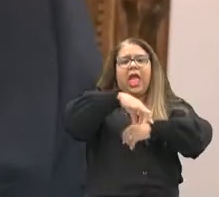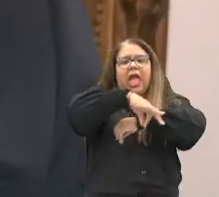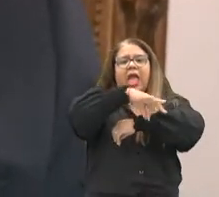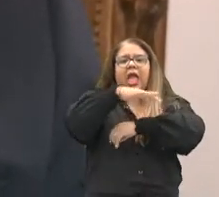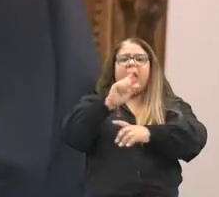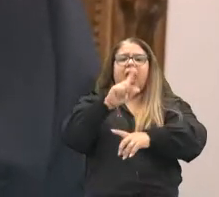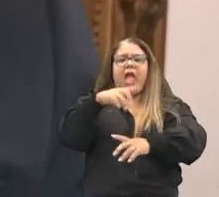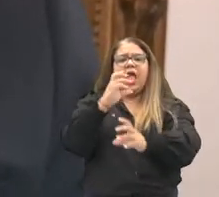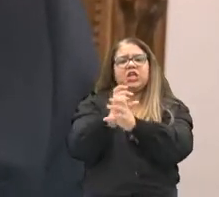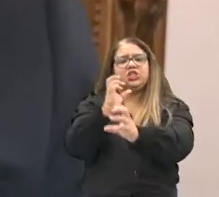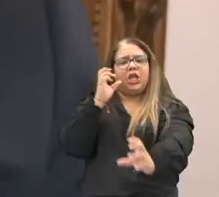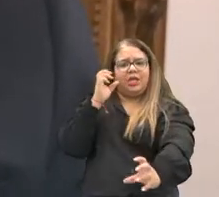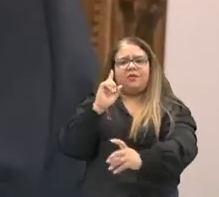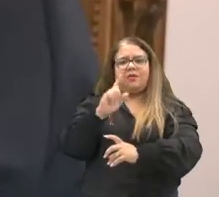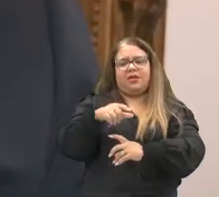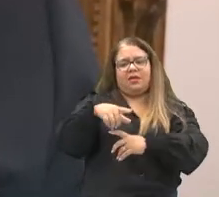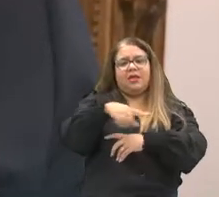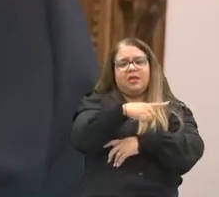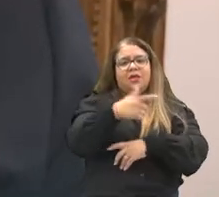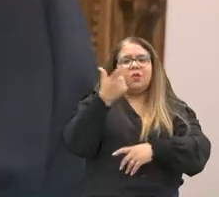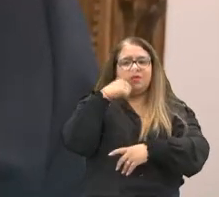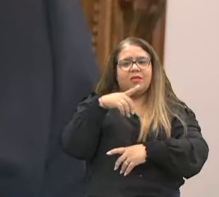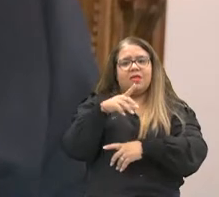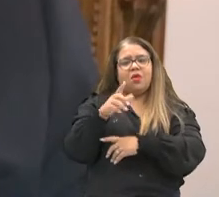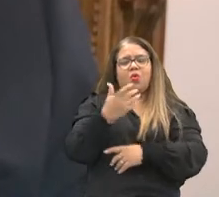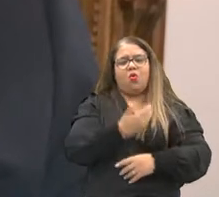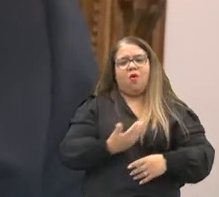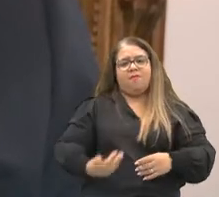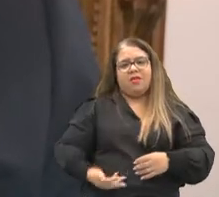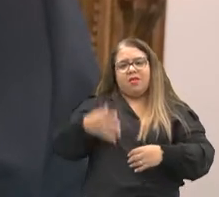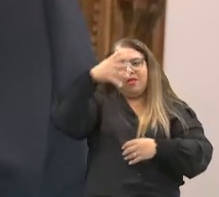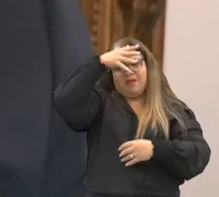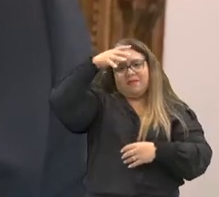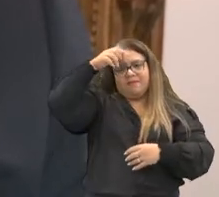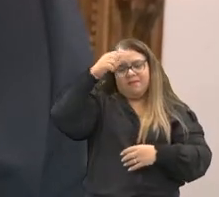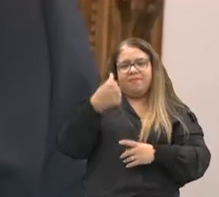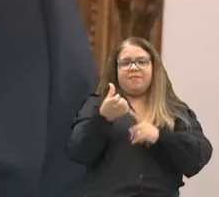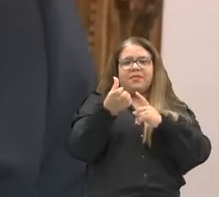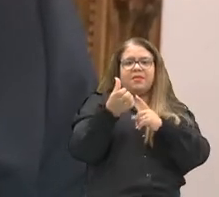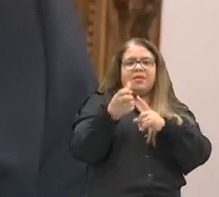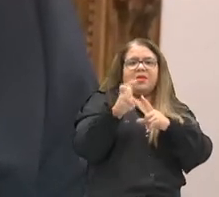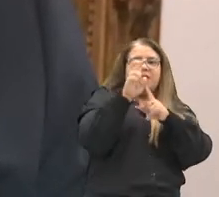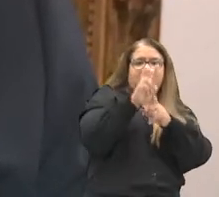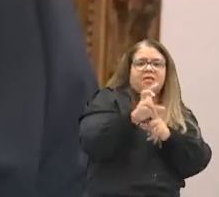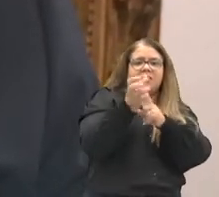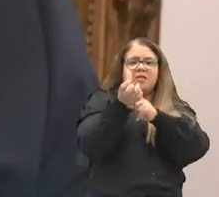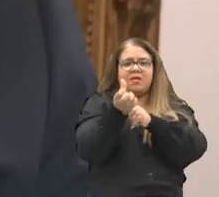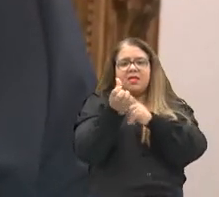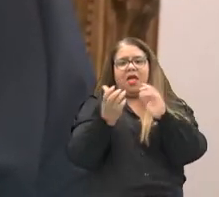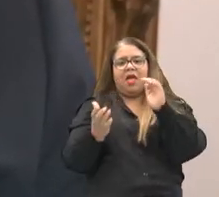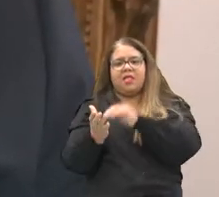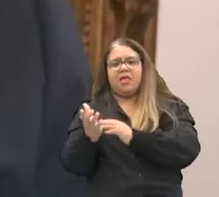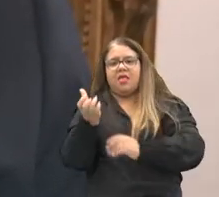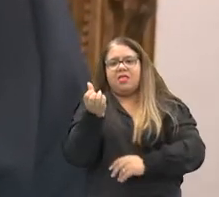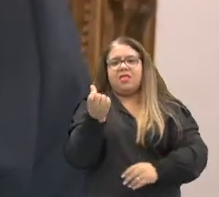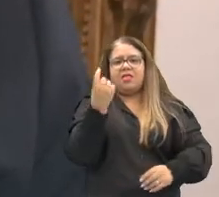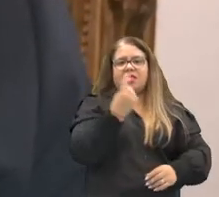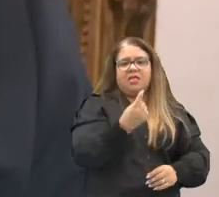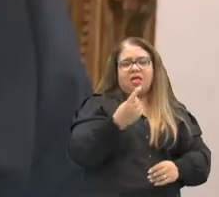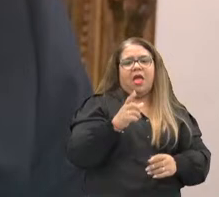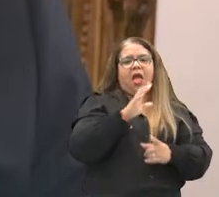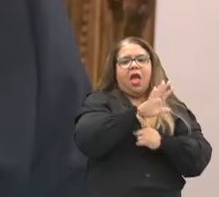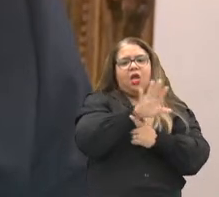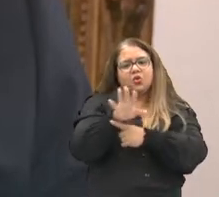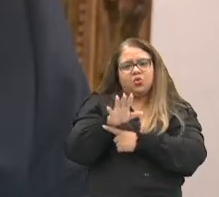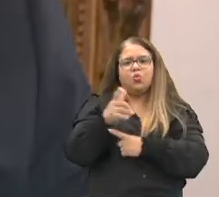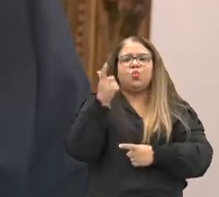Arruda, deputado federal Ponce de Arruda, para ser o governador de Mato Grosso de 1956 a 1961. E ajudou muito o Ponce a